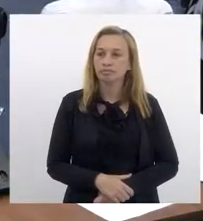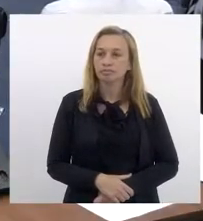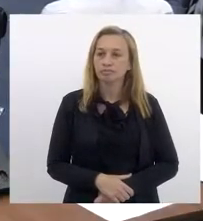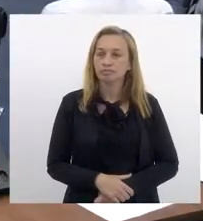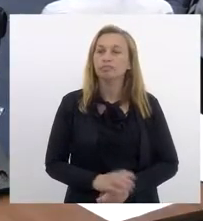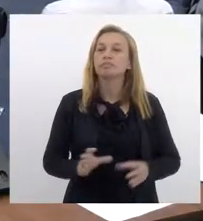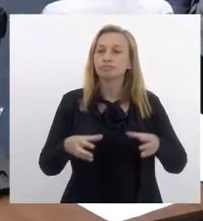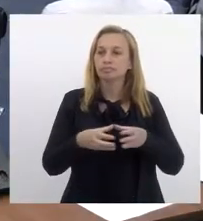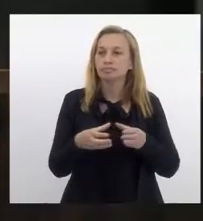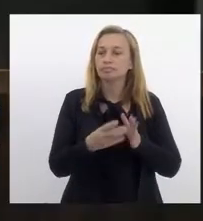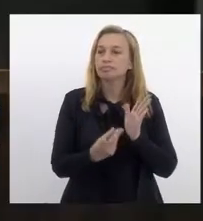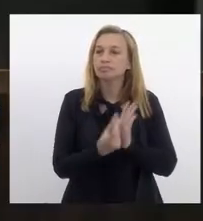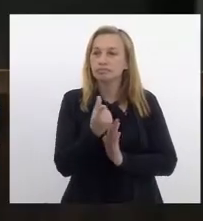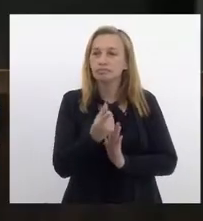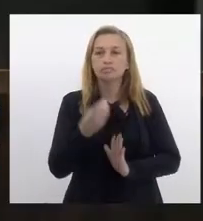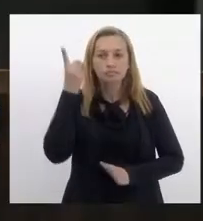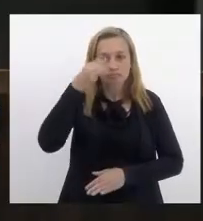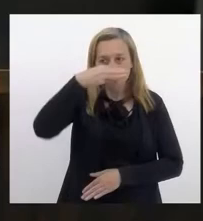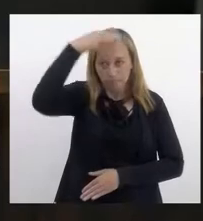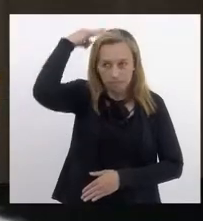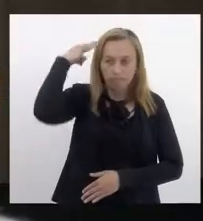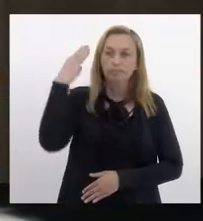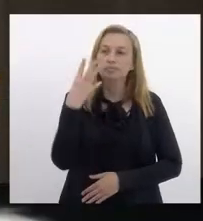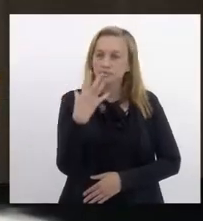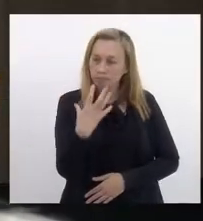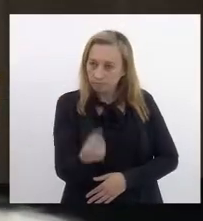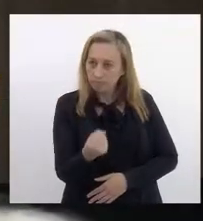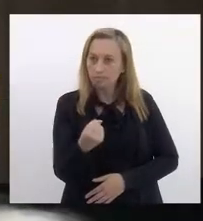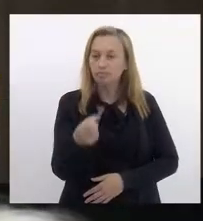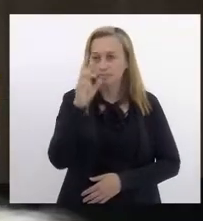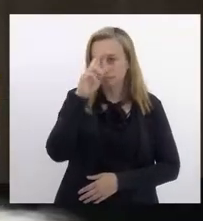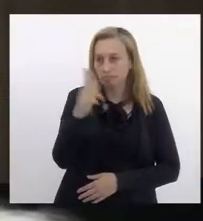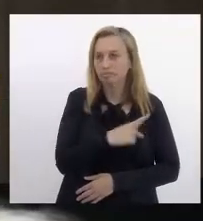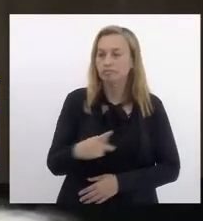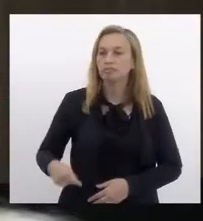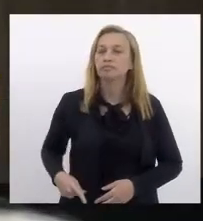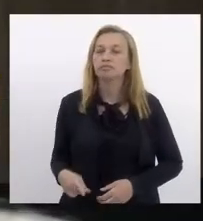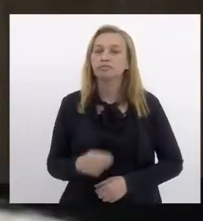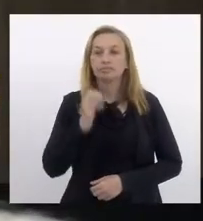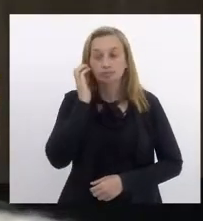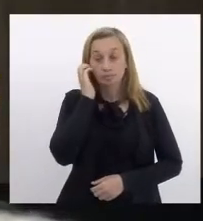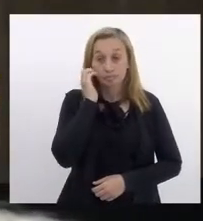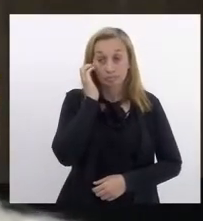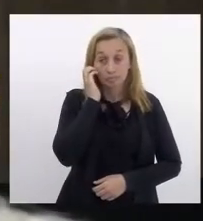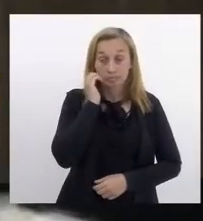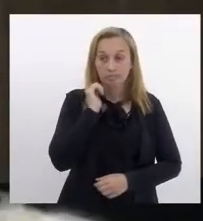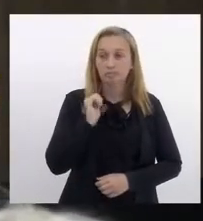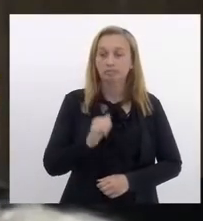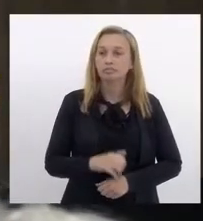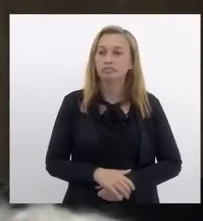Pela Comissão de Orçamento, deputado Márcio Pacheco. O parecer também é favorável, senhor presidente. Propósito